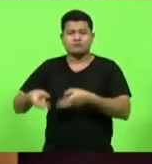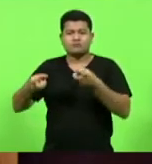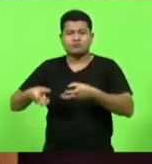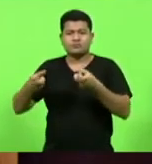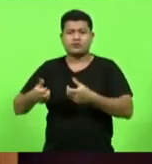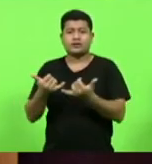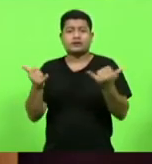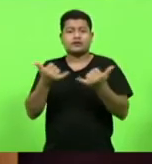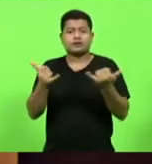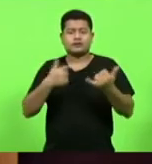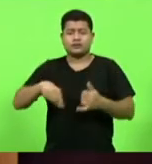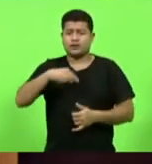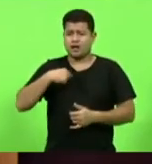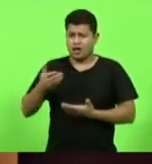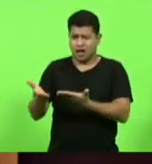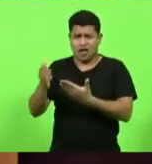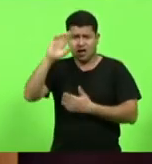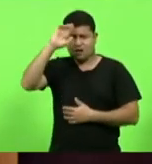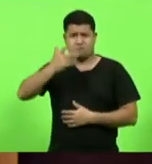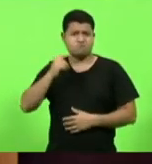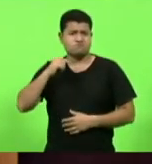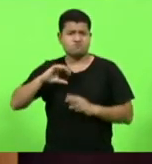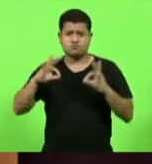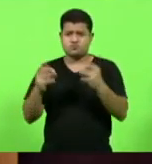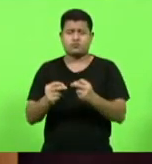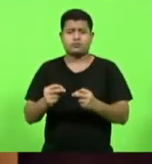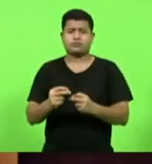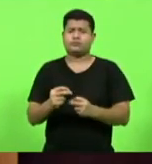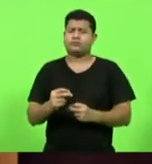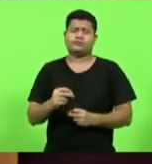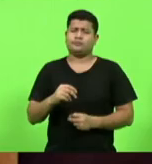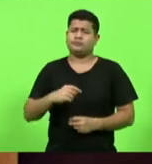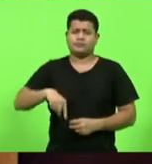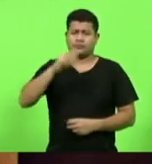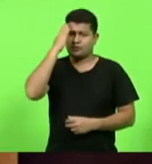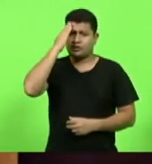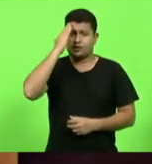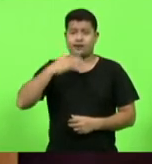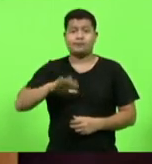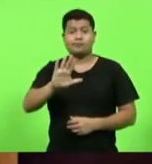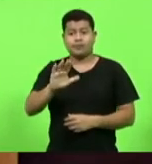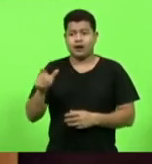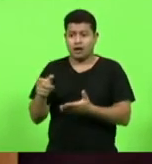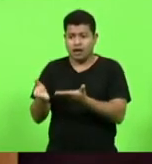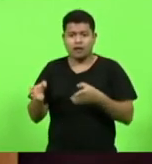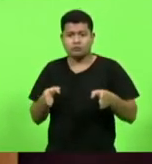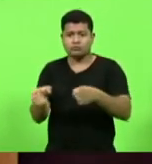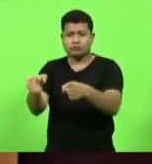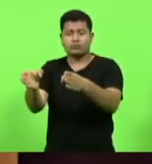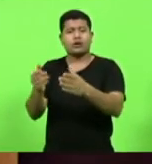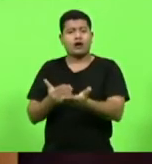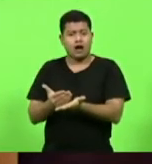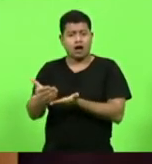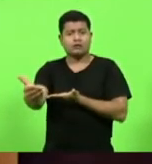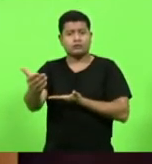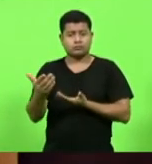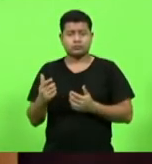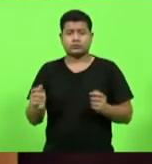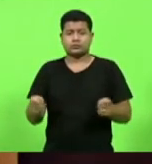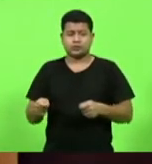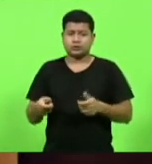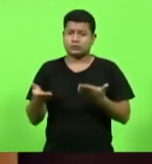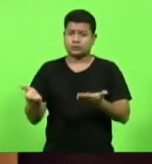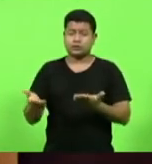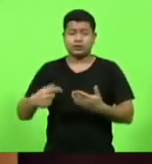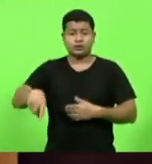nós sabemos disso, mas vai ajudar a dar o caminho, a ter uma luz. E nós estamos aqui para